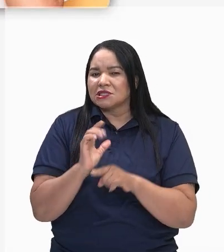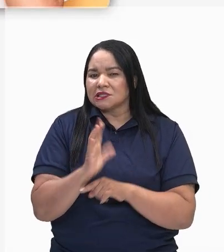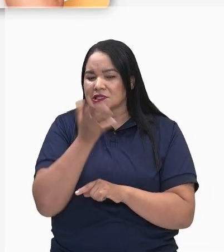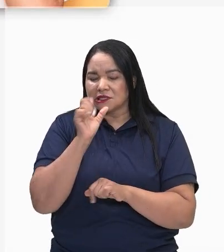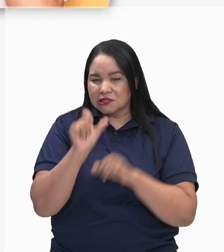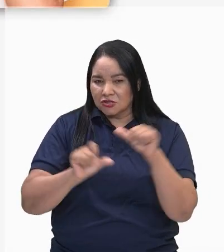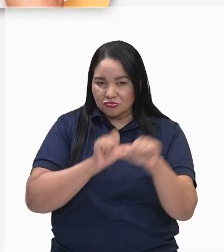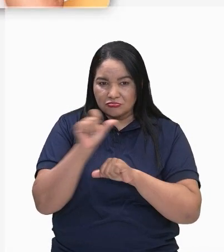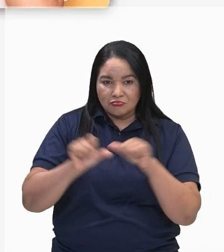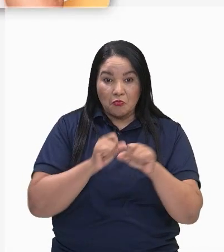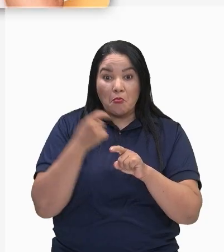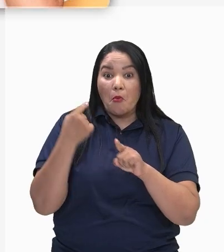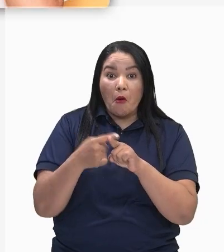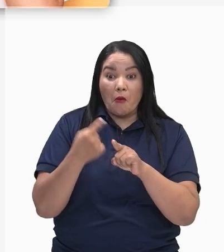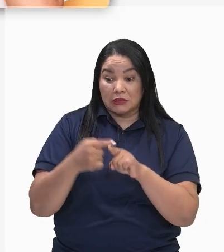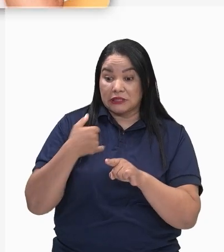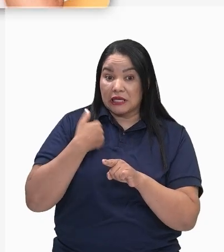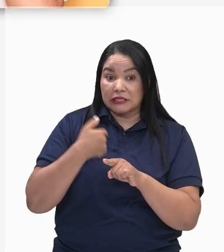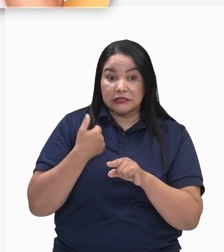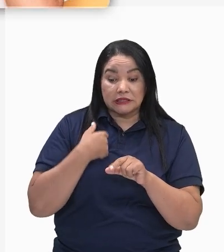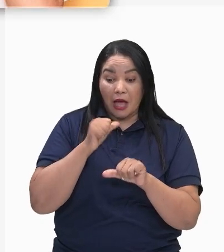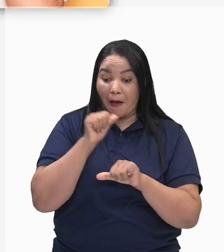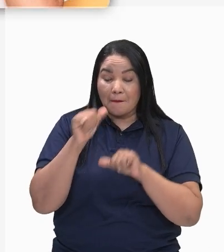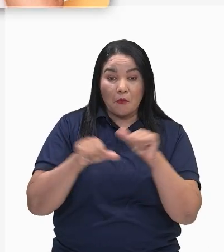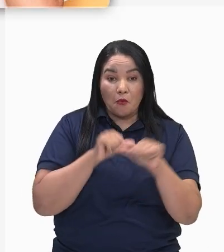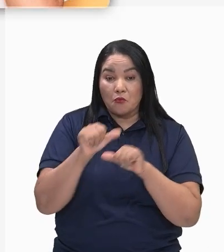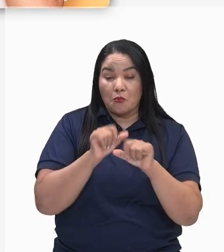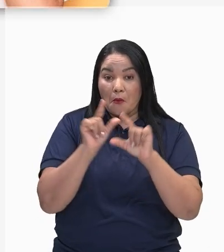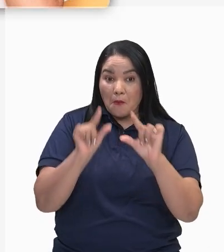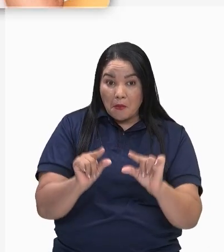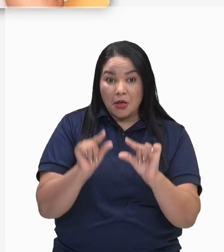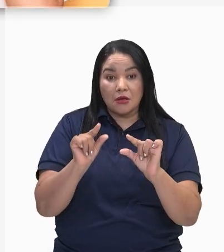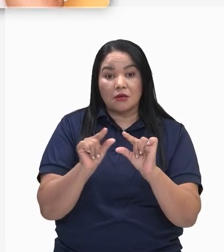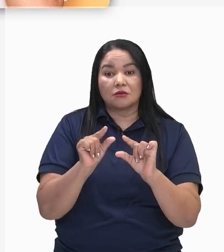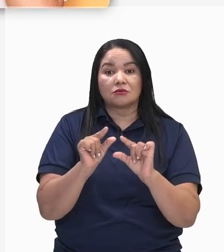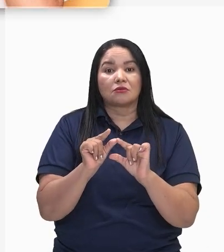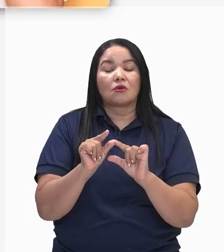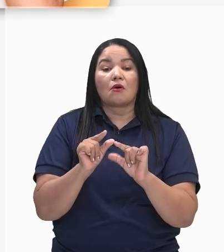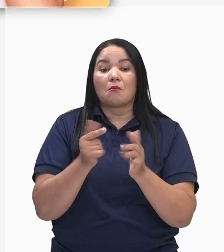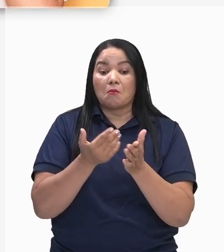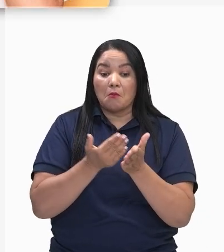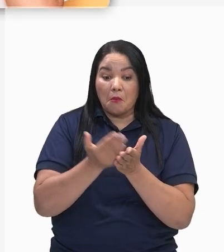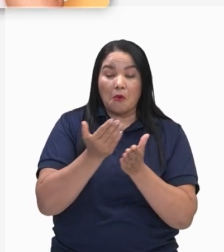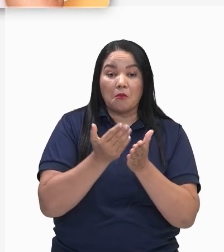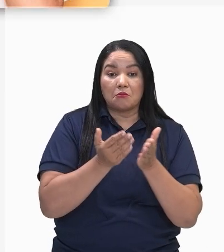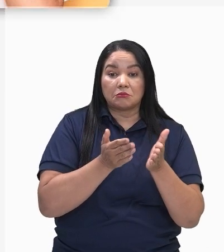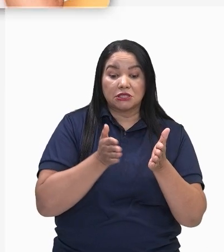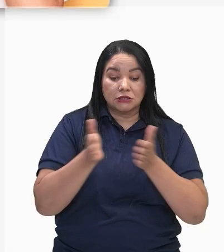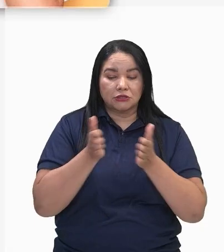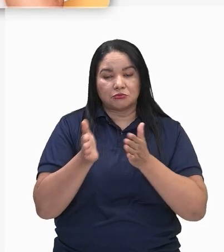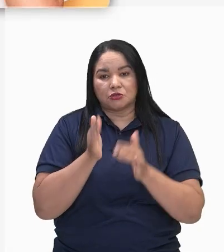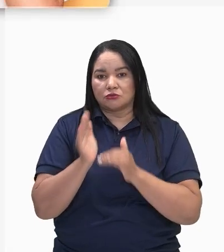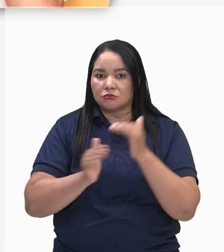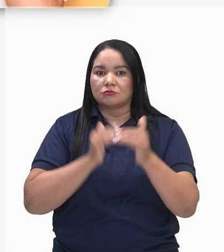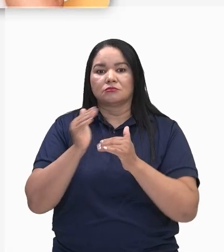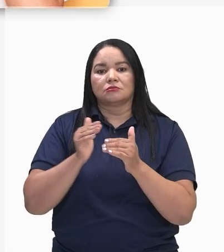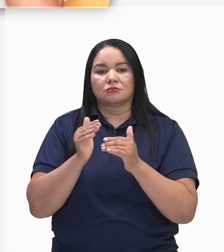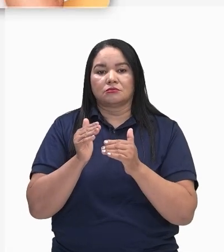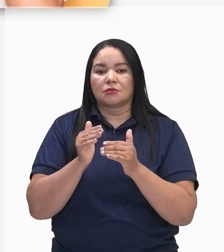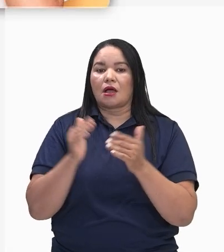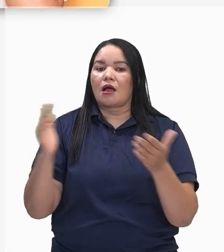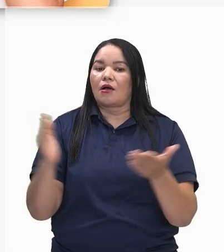essa idade passou a ser cada vez menor para entrar na puberdade, né? Então existem aí